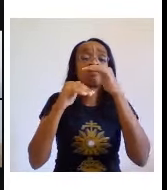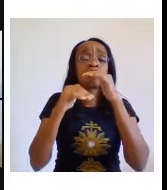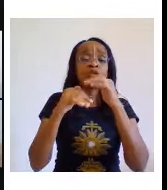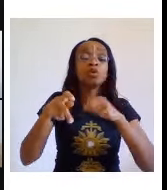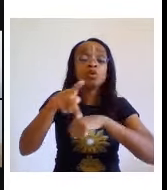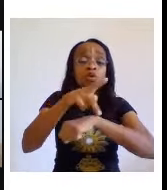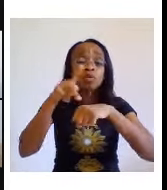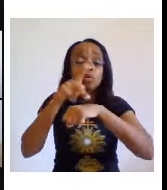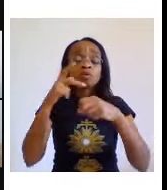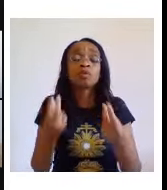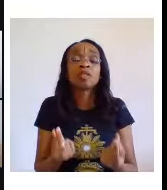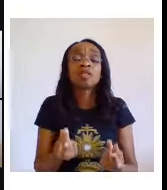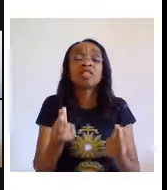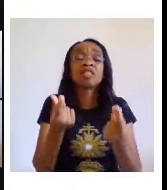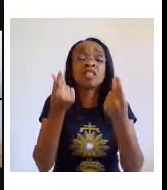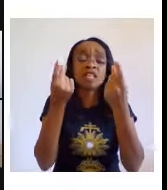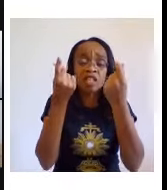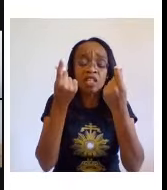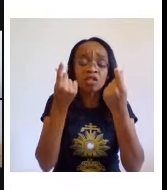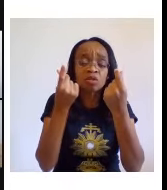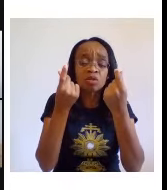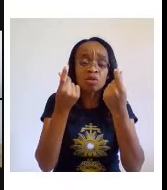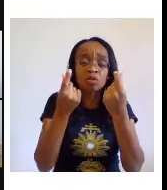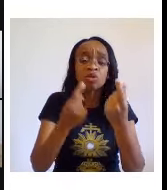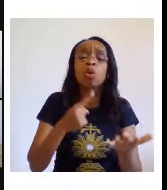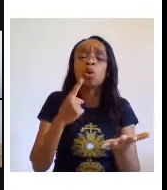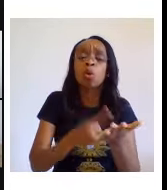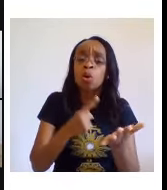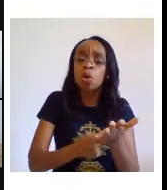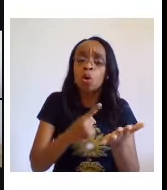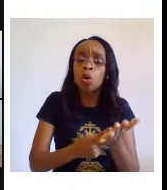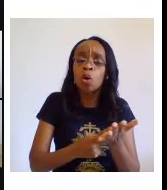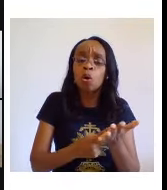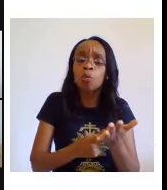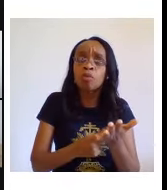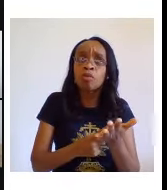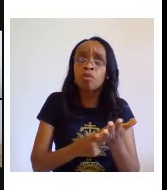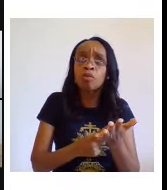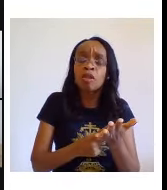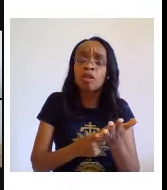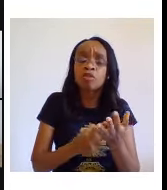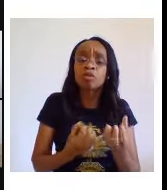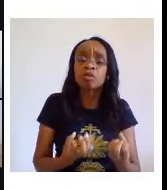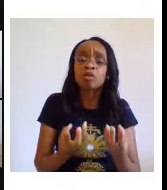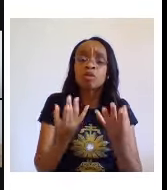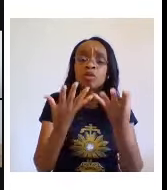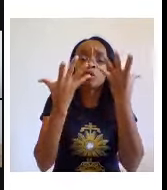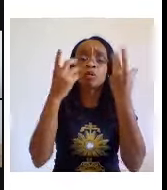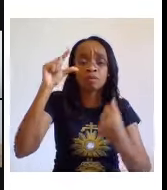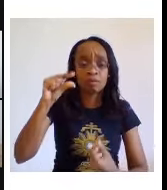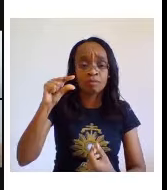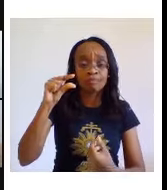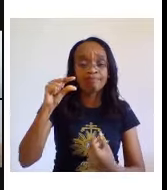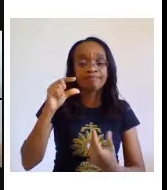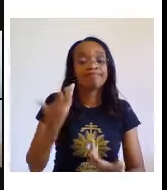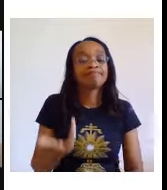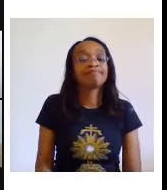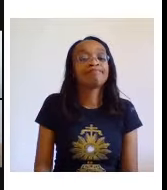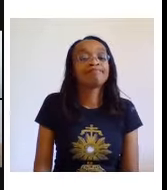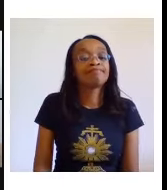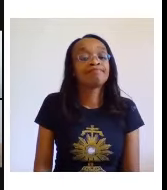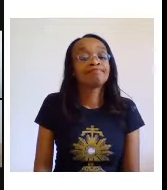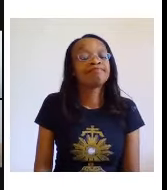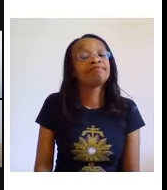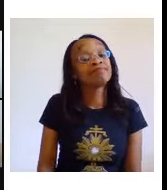sobre a emissão, sobre a emergência climática? Eu diria